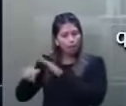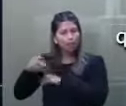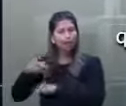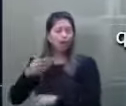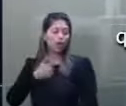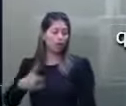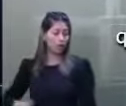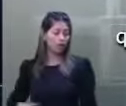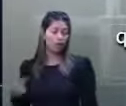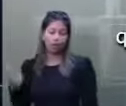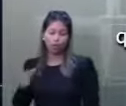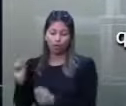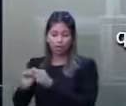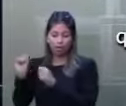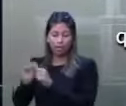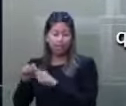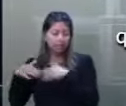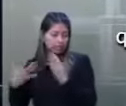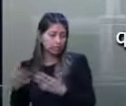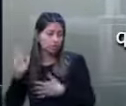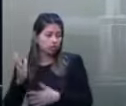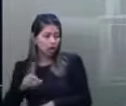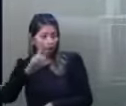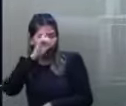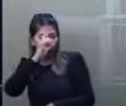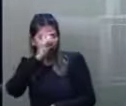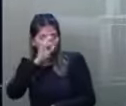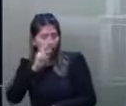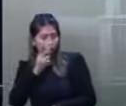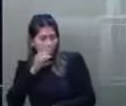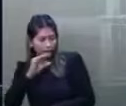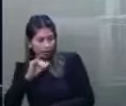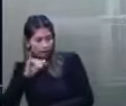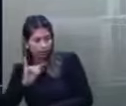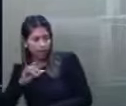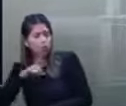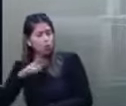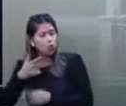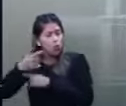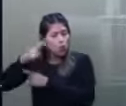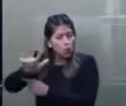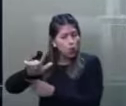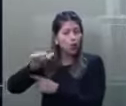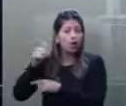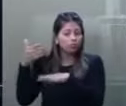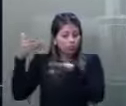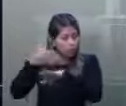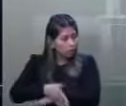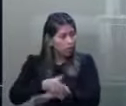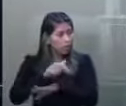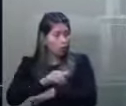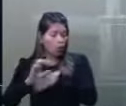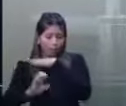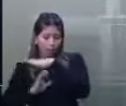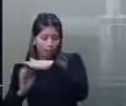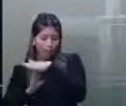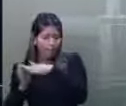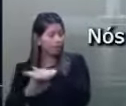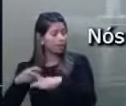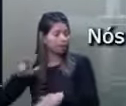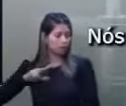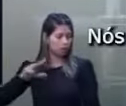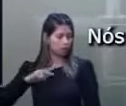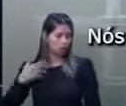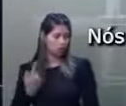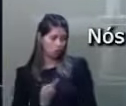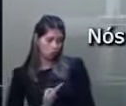fez, que foi do hospital HCI, que é outra intervenção feita numa empresa privada.